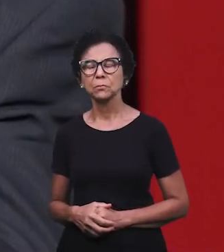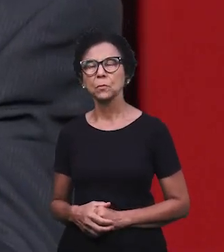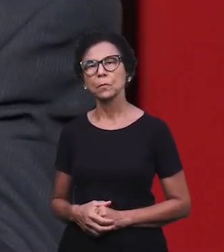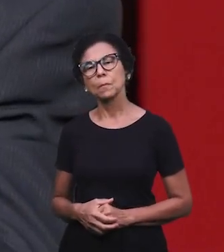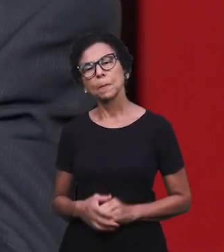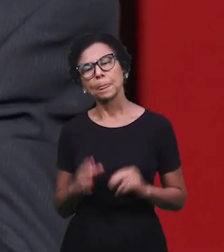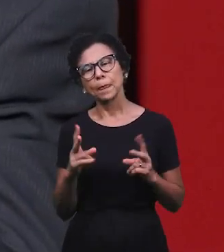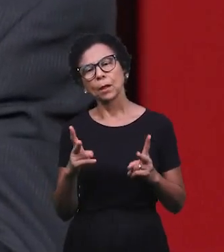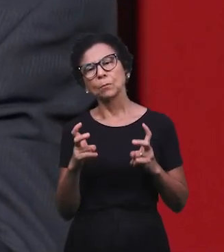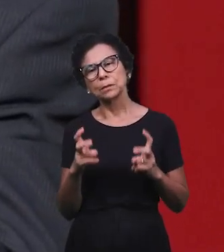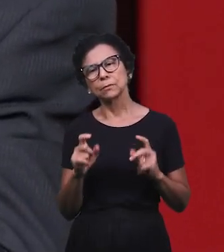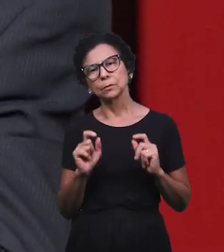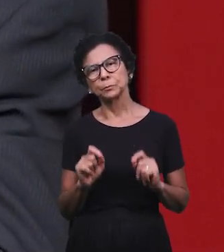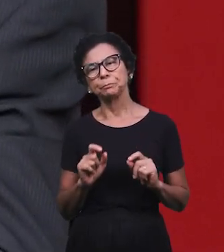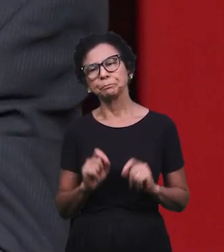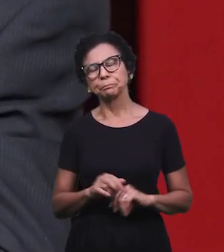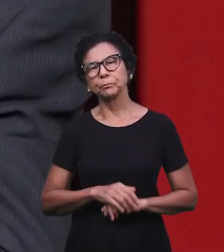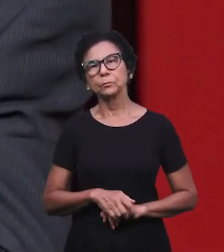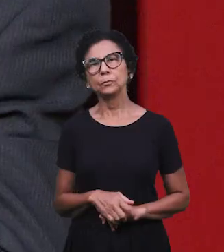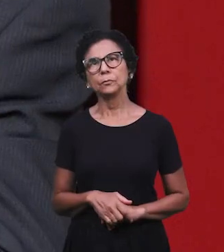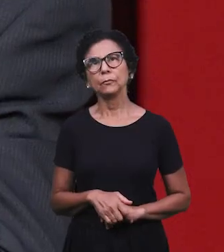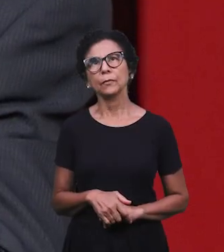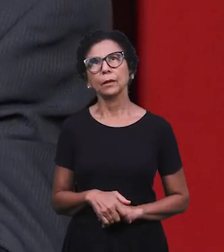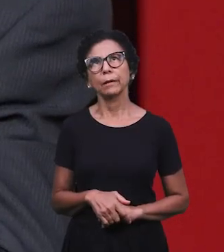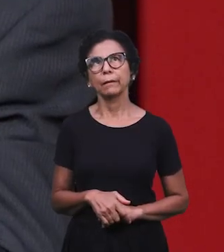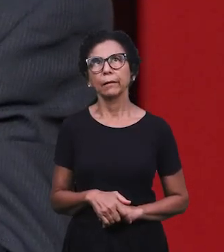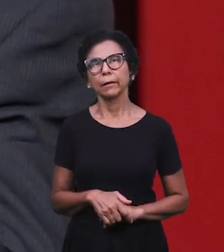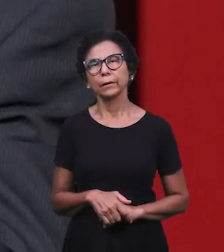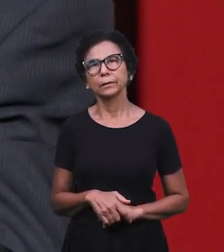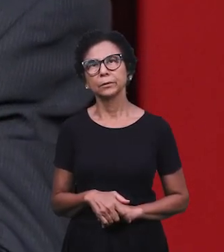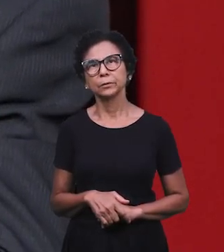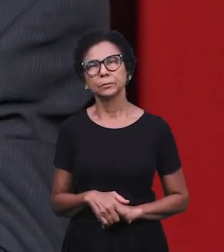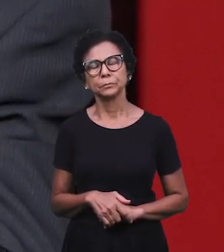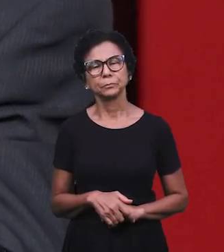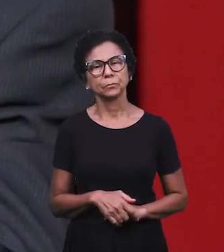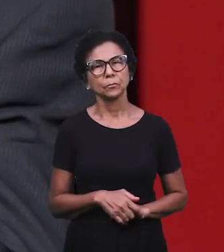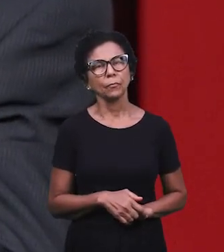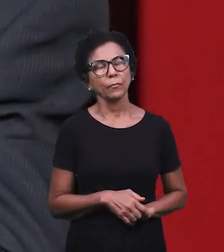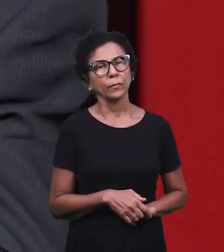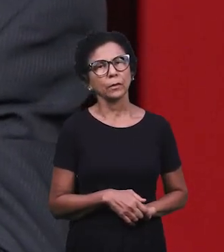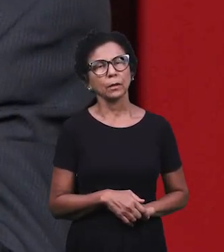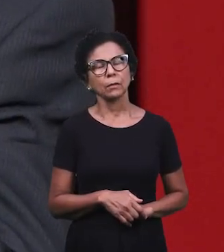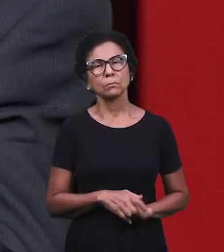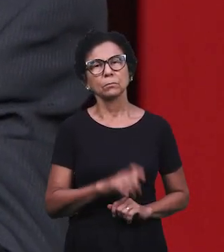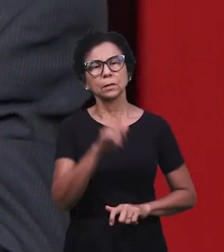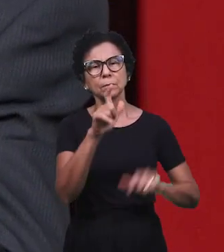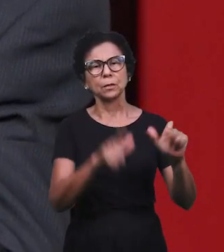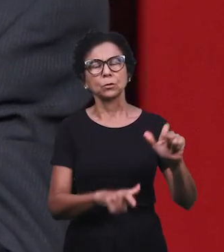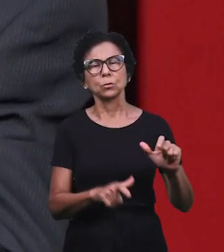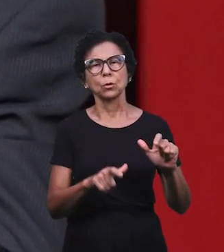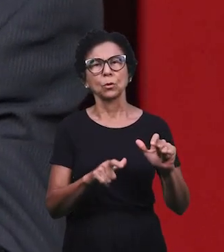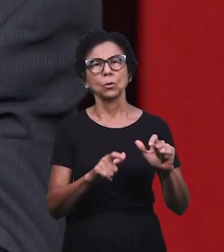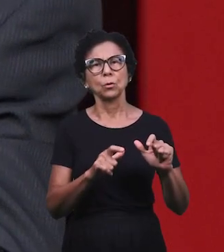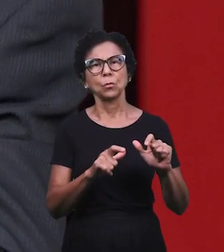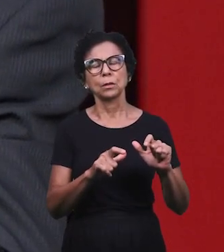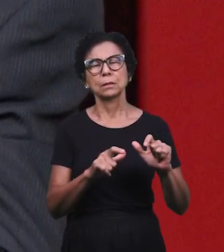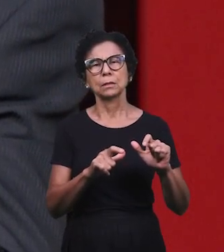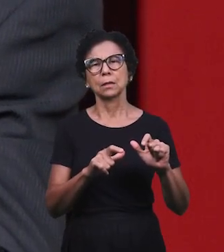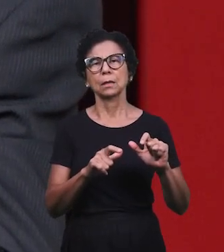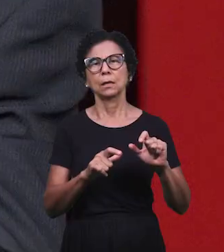não era o interesse dos propositores, dos estudiosos, cientistas do design